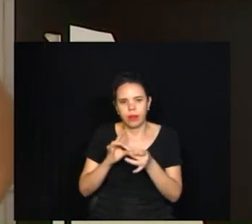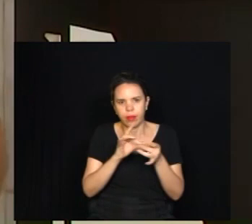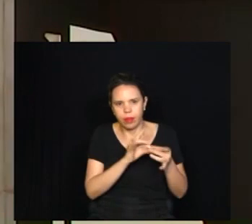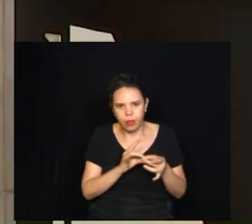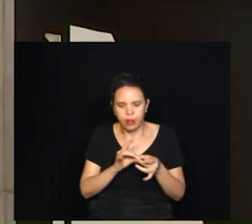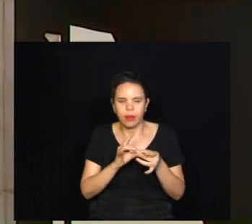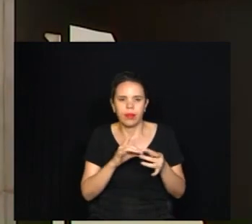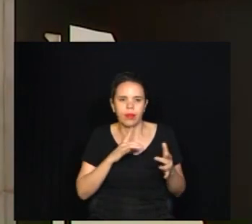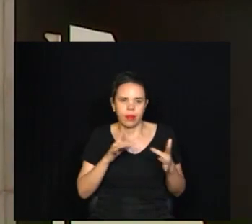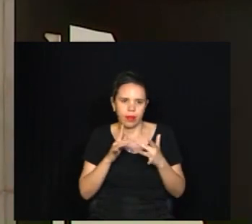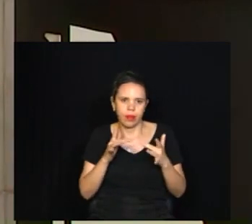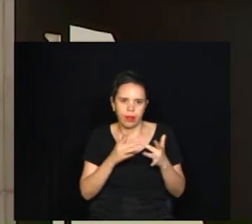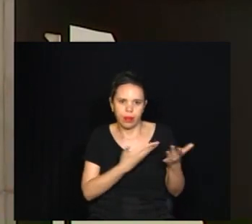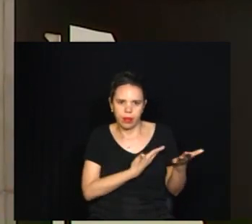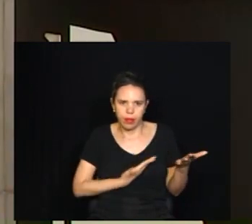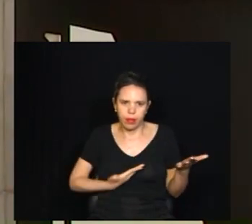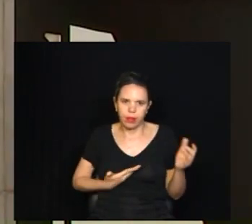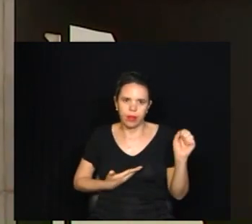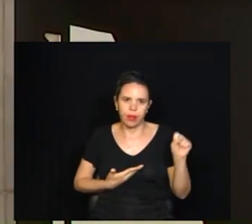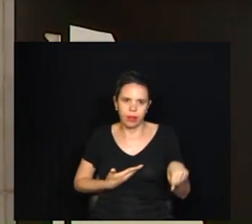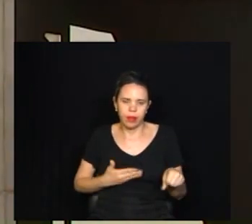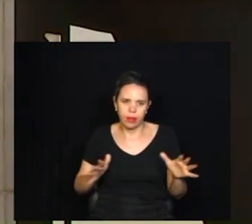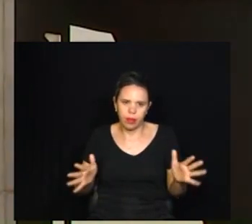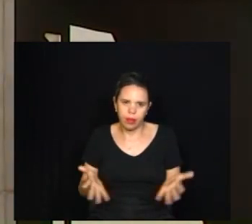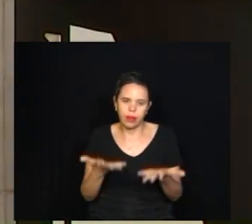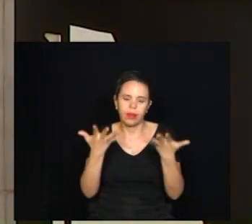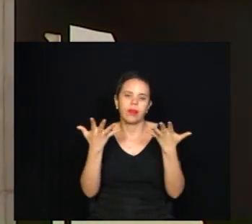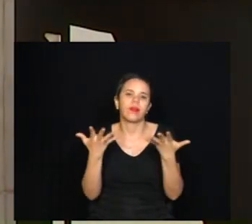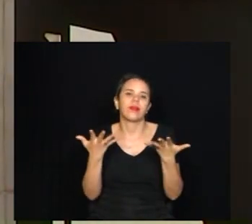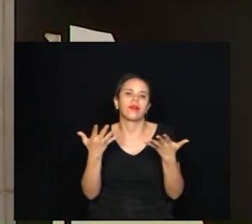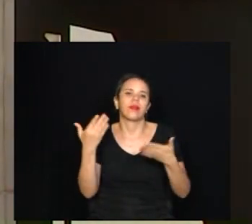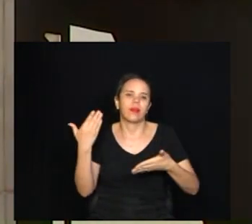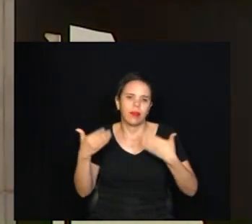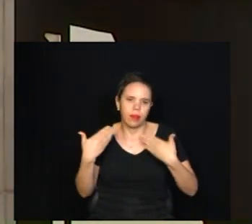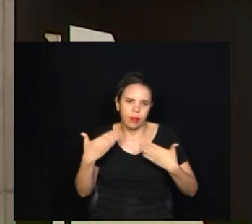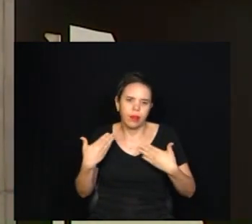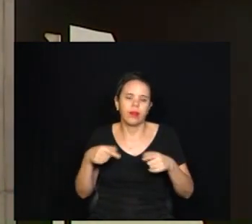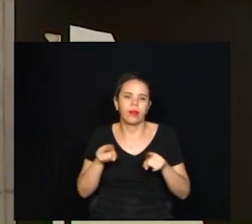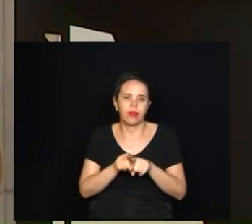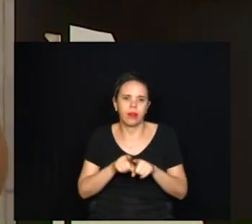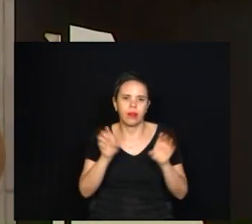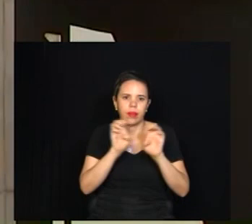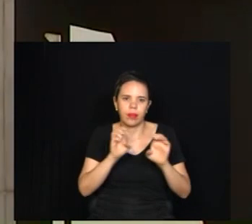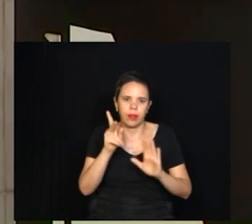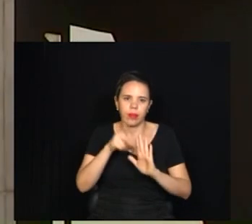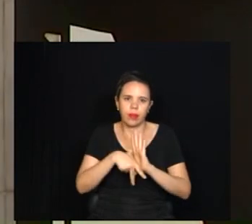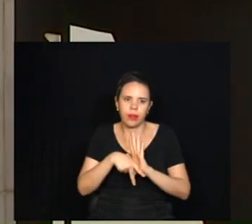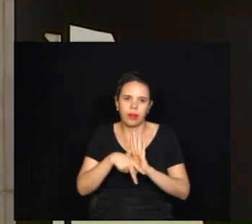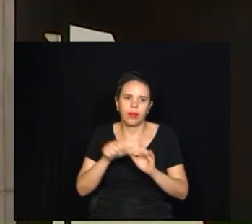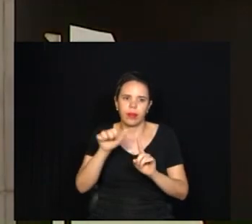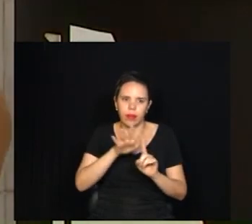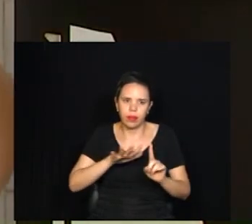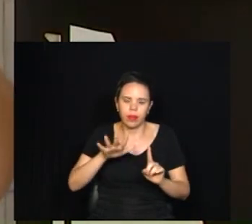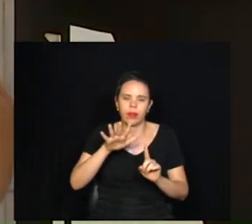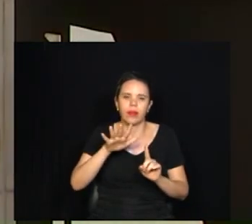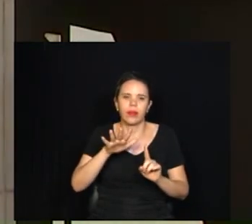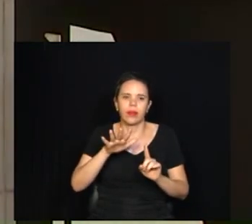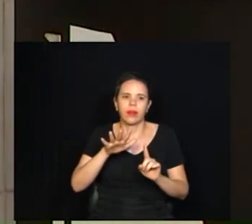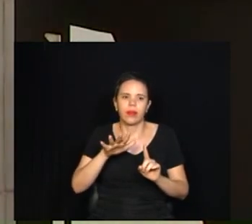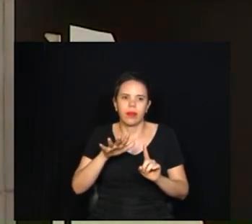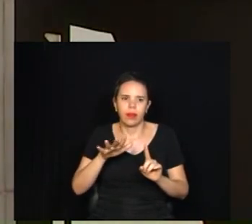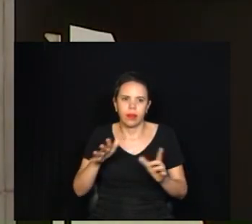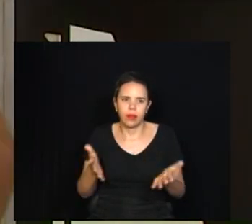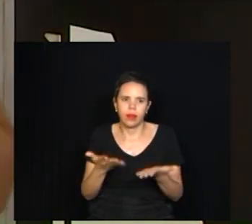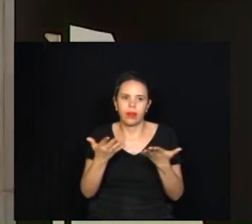tem que ter o poder público, sim, fomentando essa discussão e estruturando projetos. A sociedade civil para poder